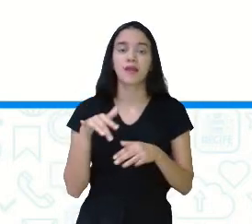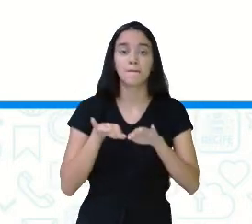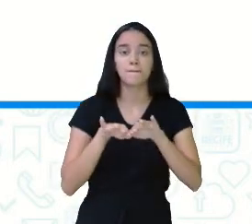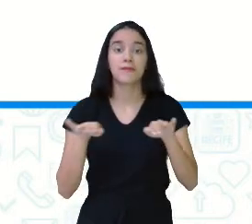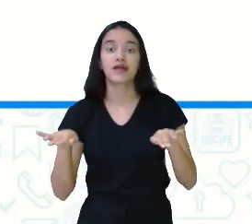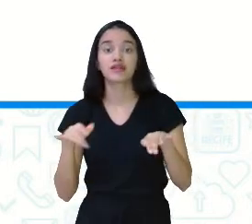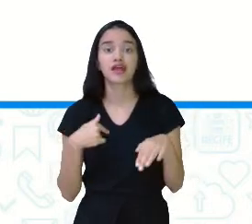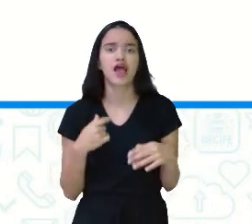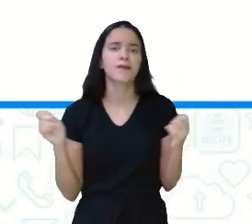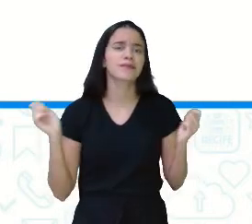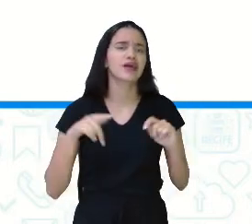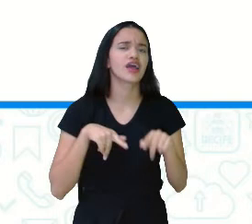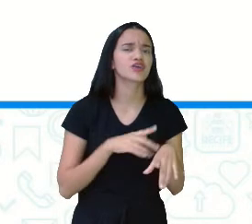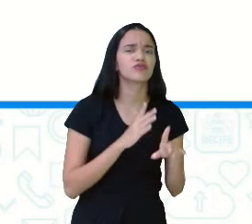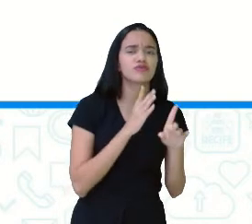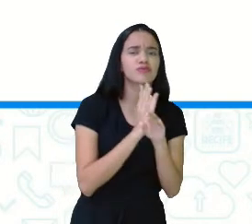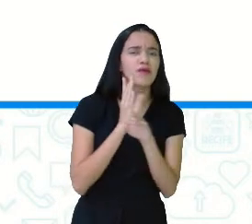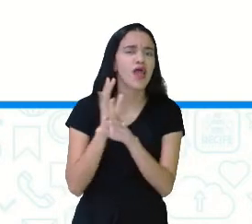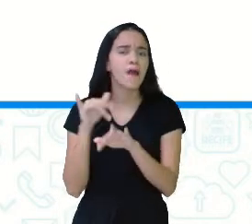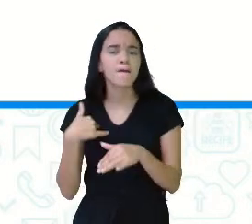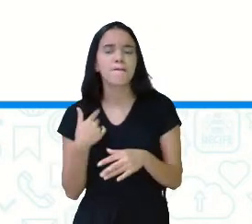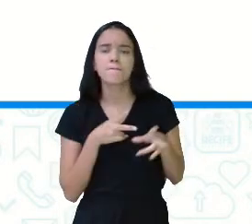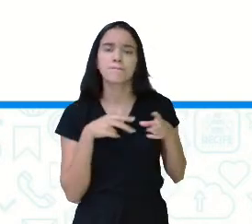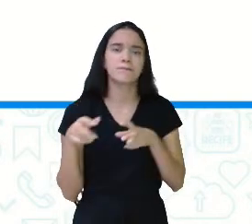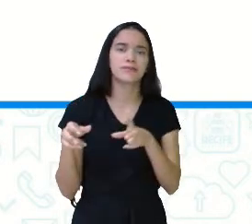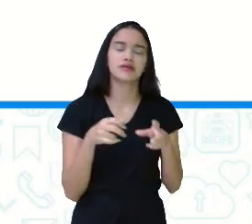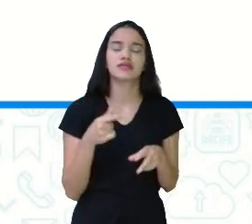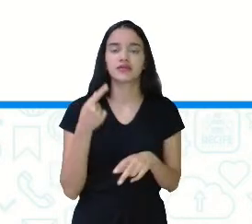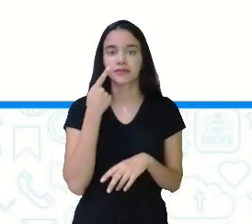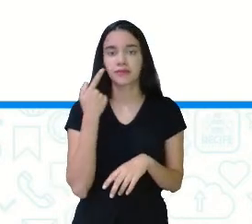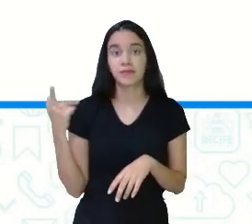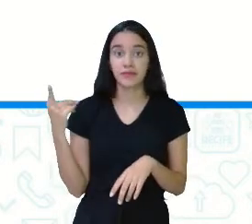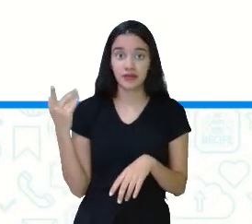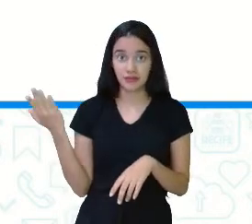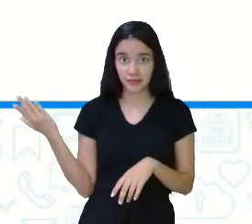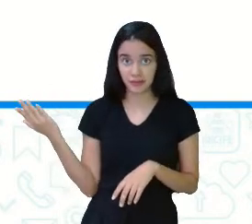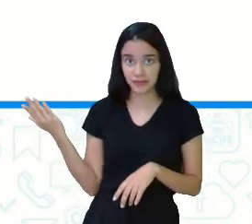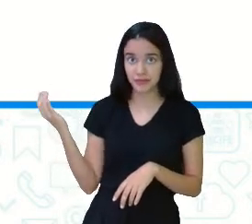é possível encontrar na figura abaixo?